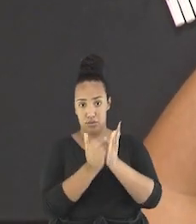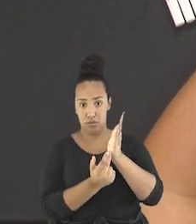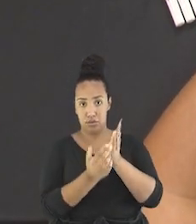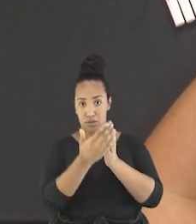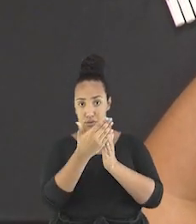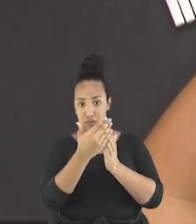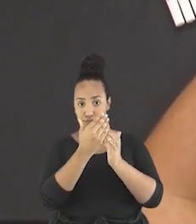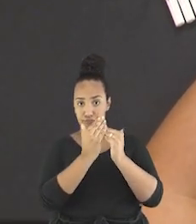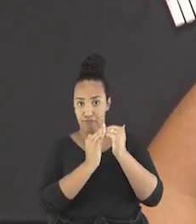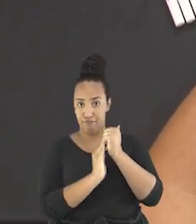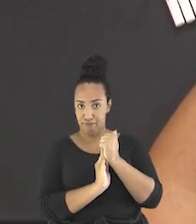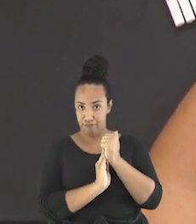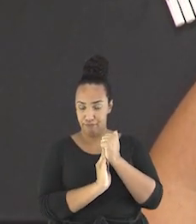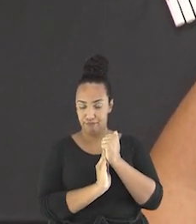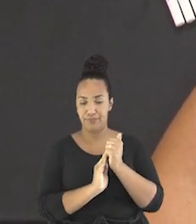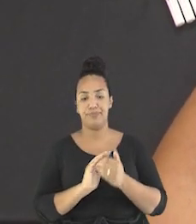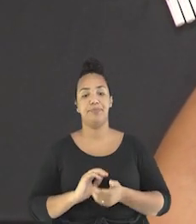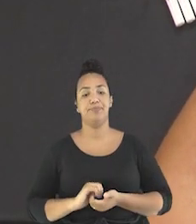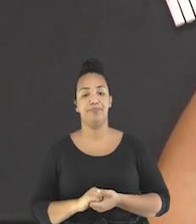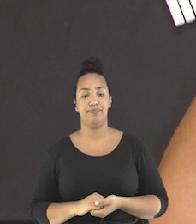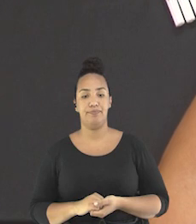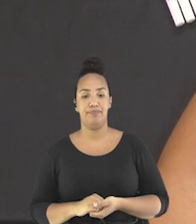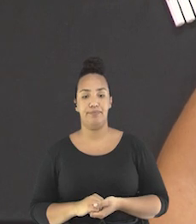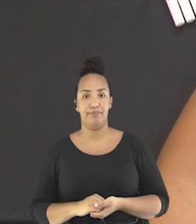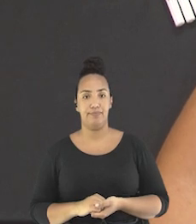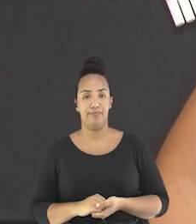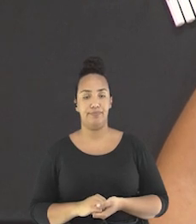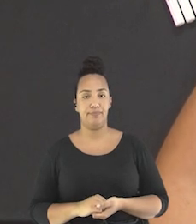ao meio, desse jeitinho.